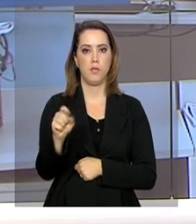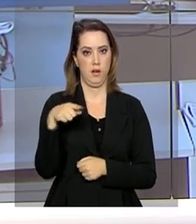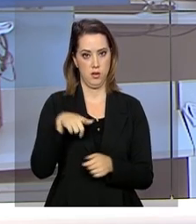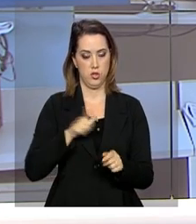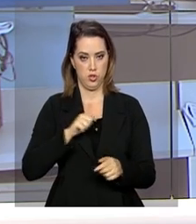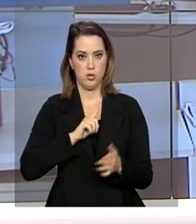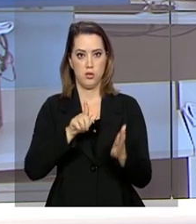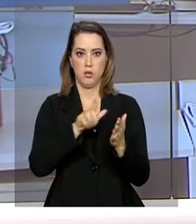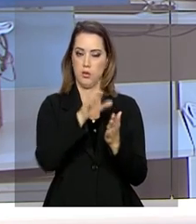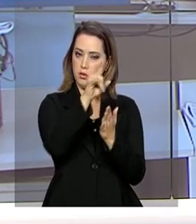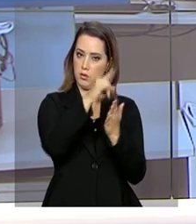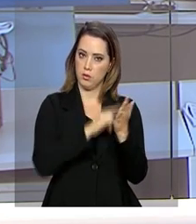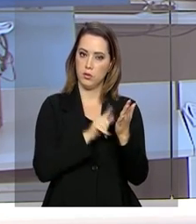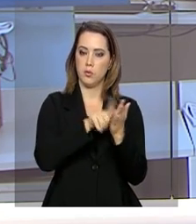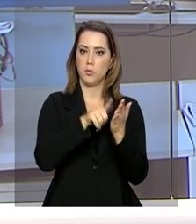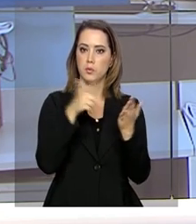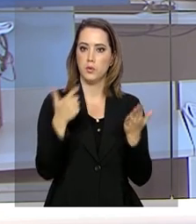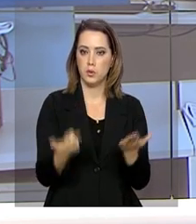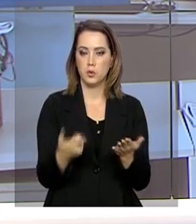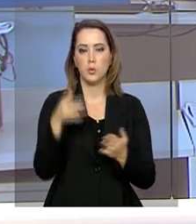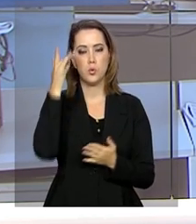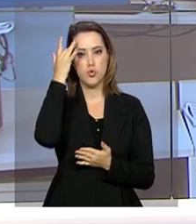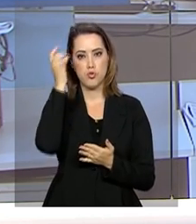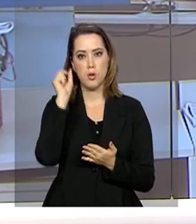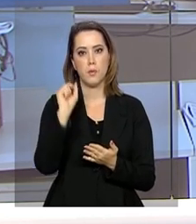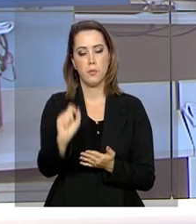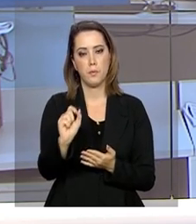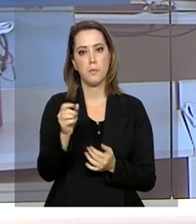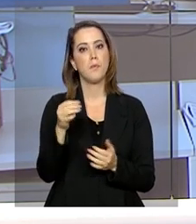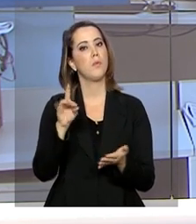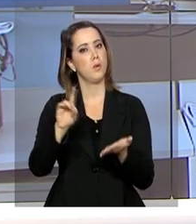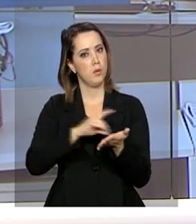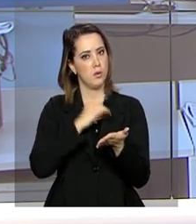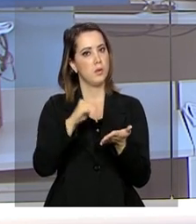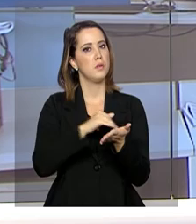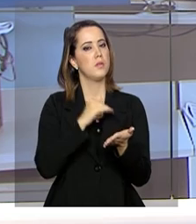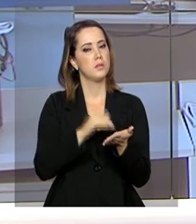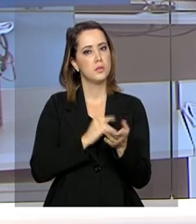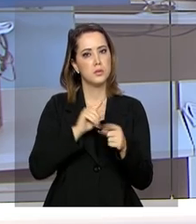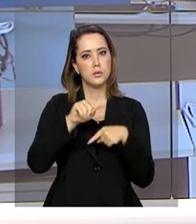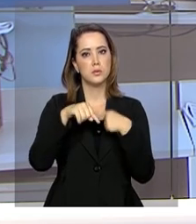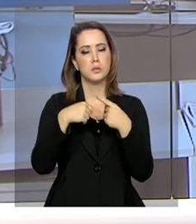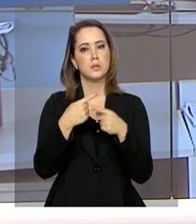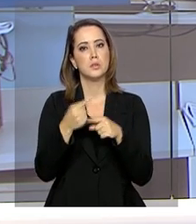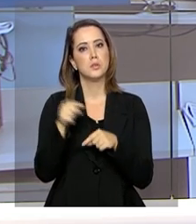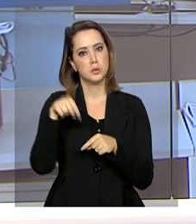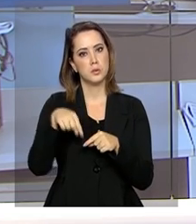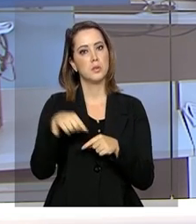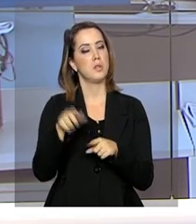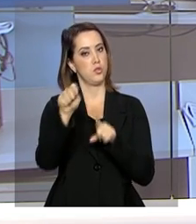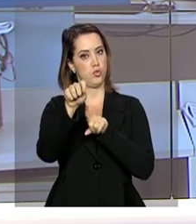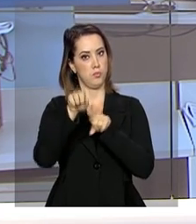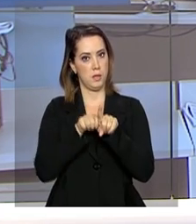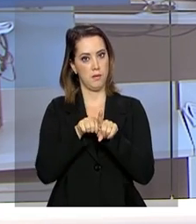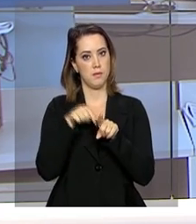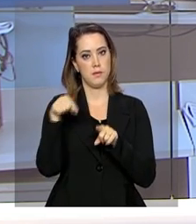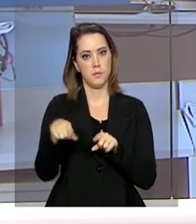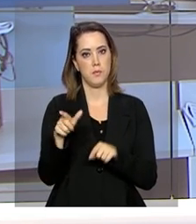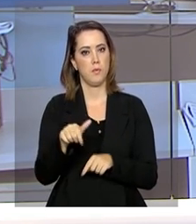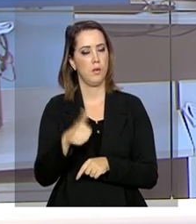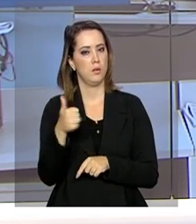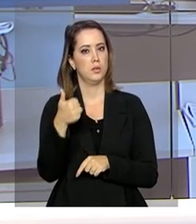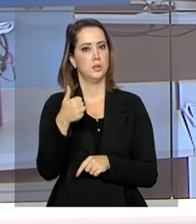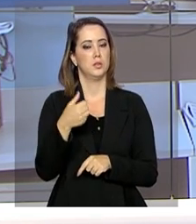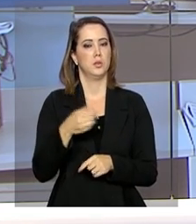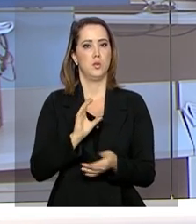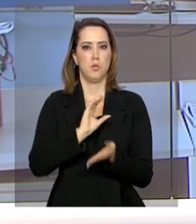vagas do segundo semestre vai estar disponível amanhã e as inscrições acontecem ainda neste mês. A prioridade das vagas